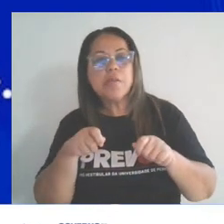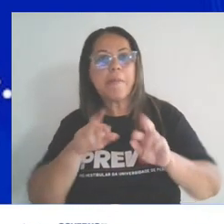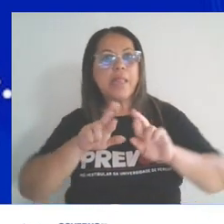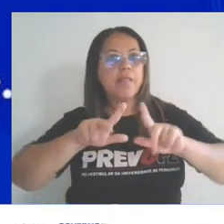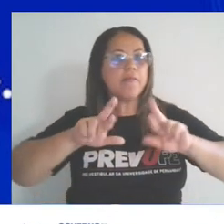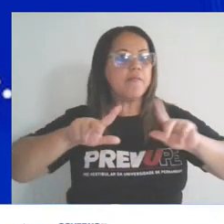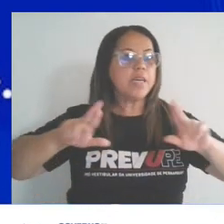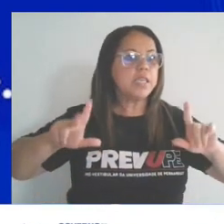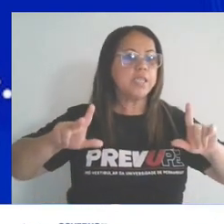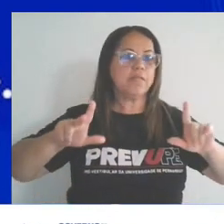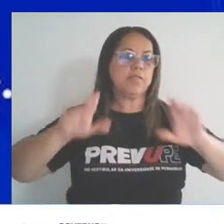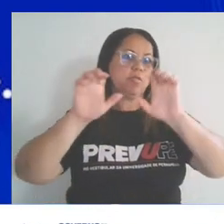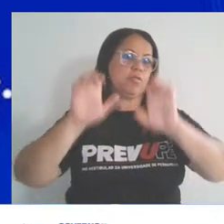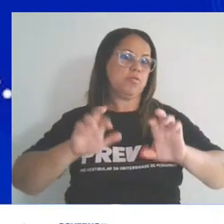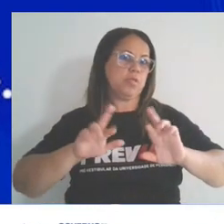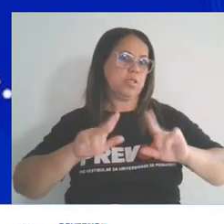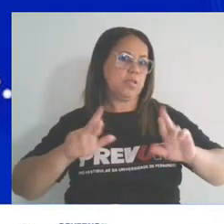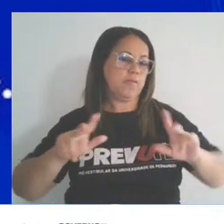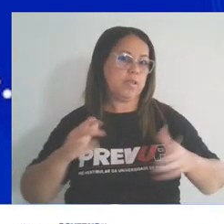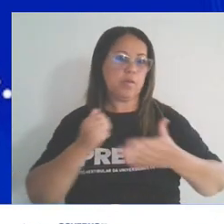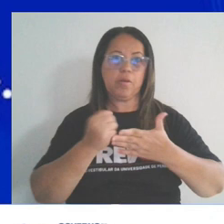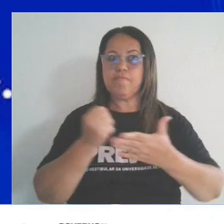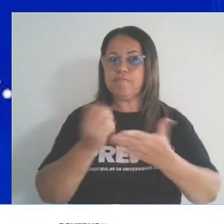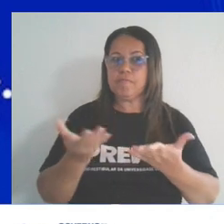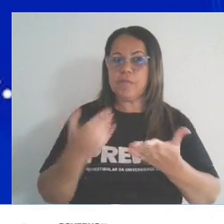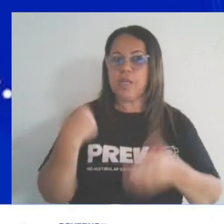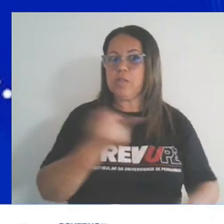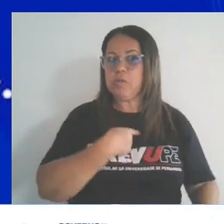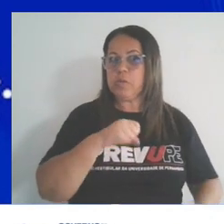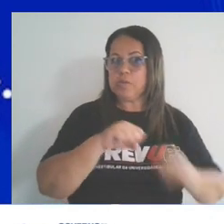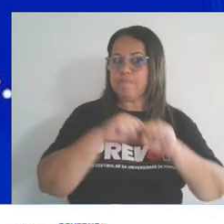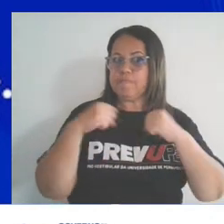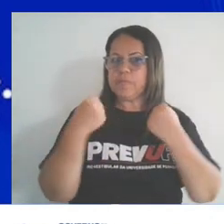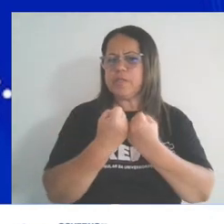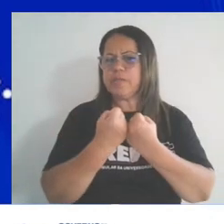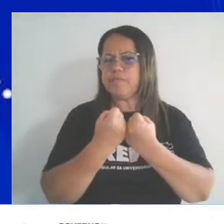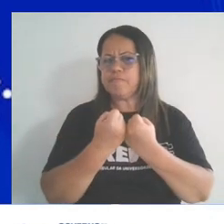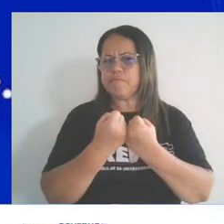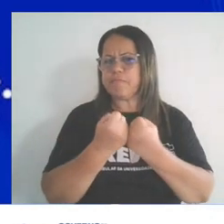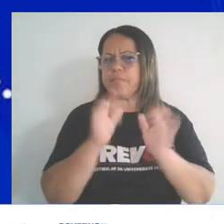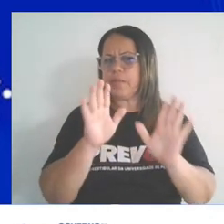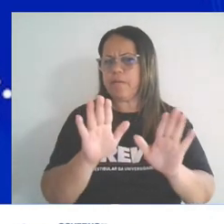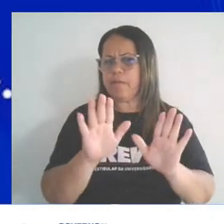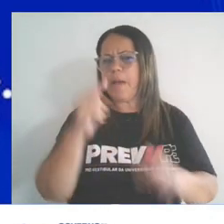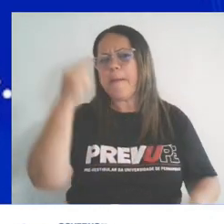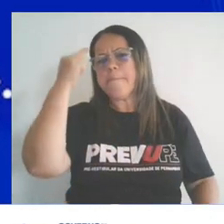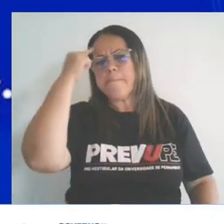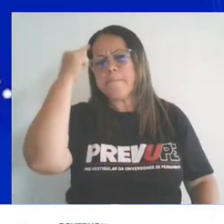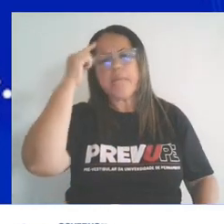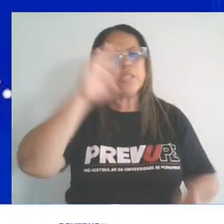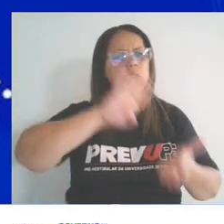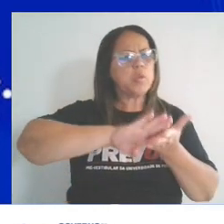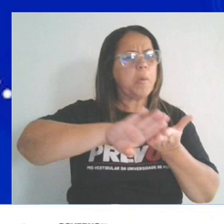regem ou que subsidiam a nossa sociedade. Pensem nos bancos. Quando você pensa para que um